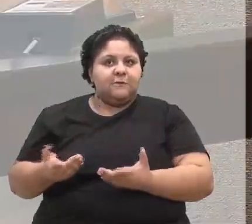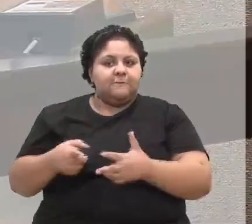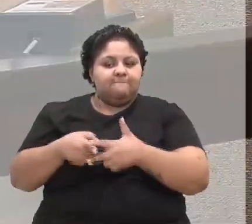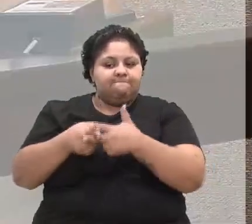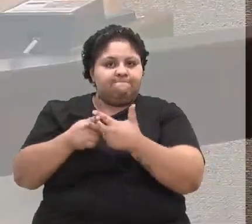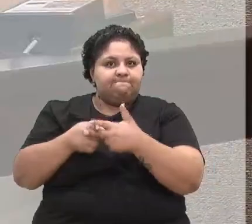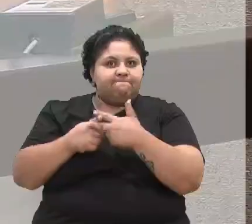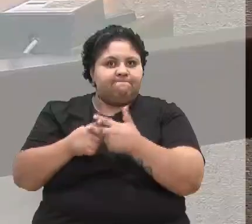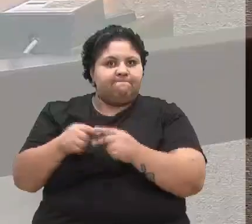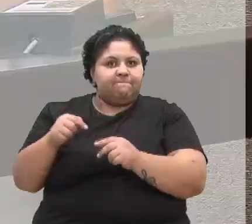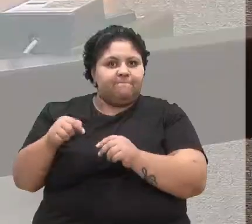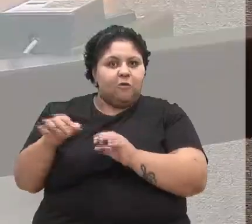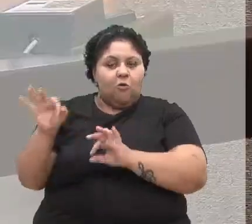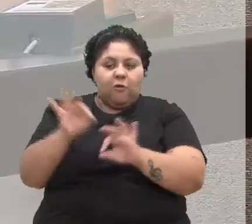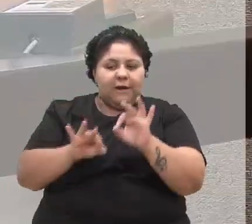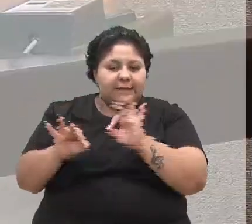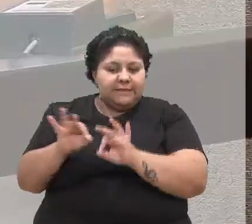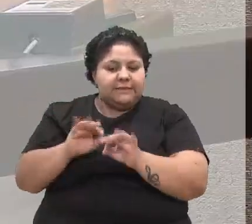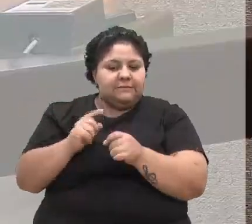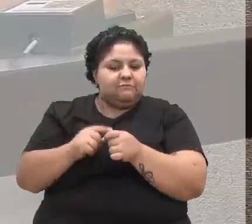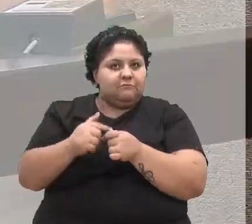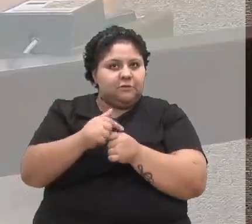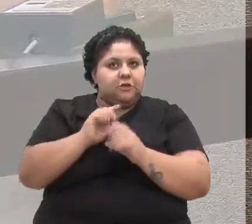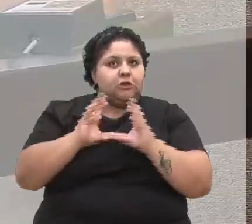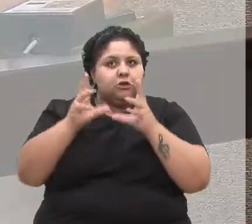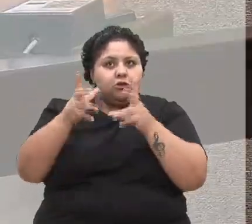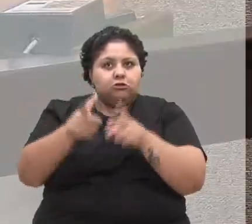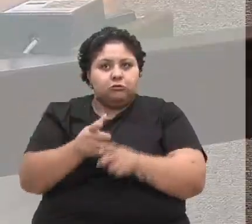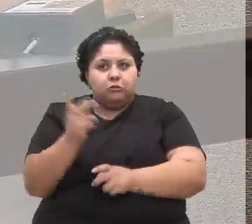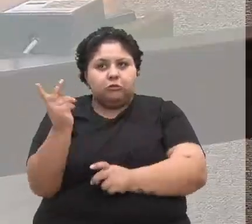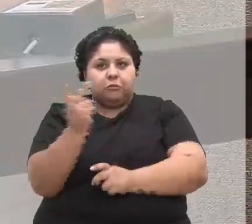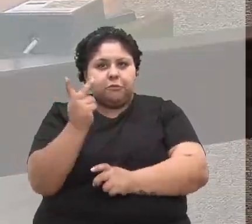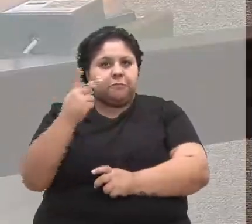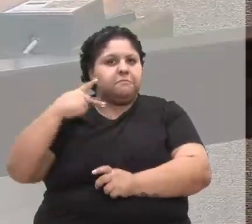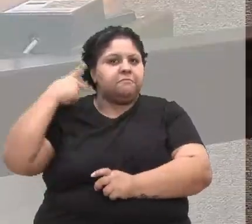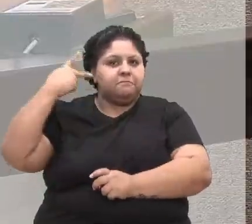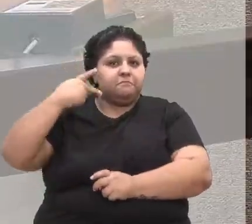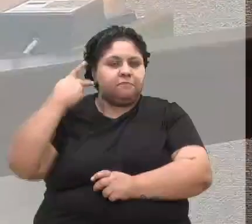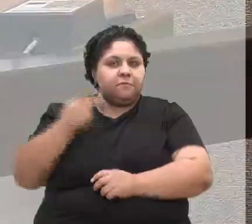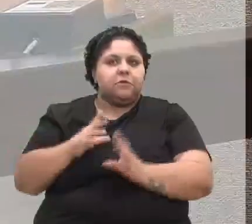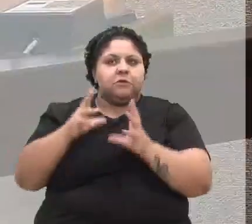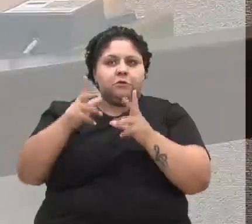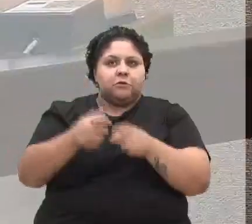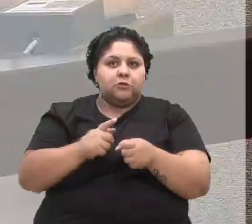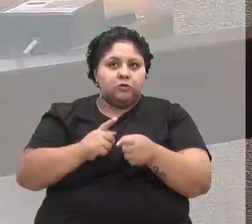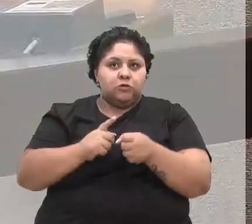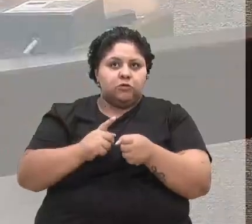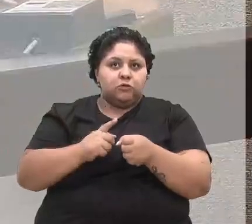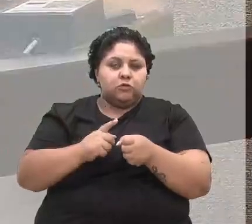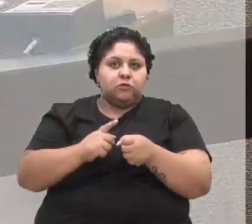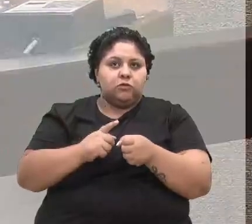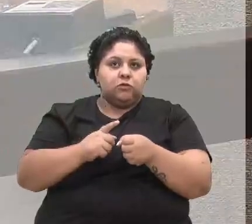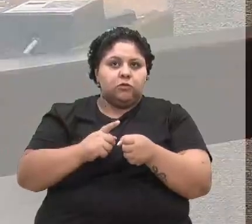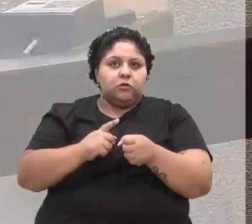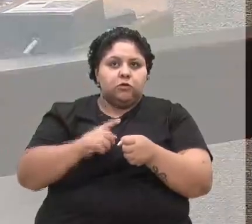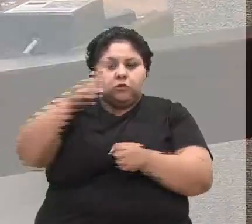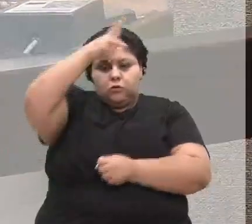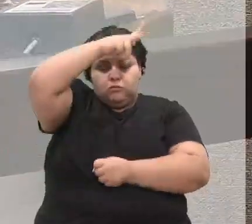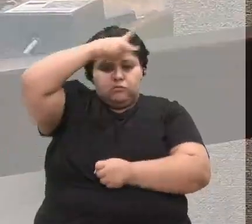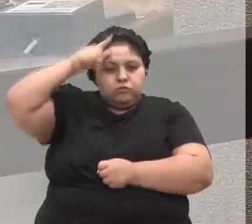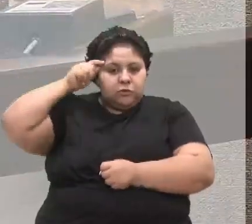manutenção da nossa cidade, todos os nobres pares parlamentares e também os nossos munícipes de Caxias do Sul não